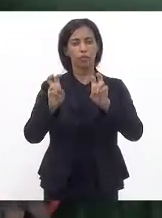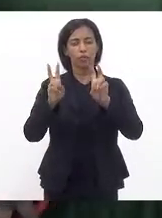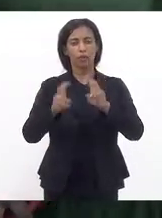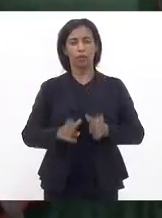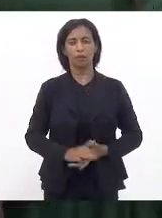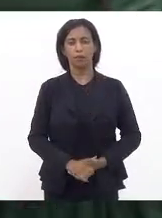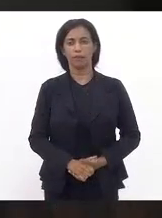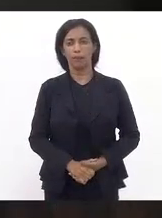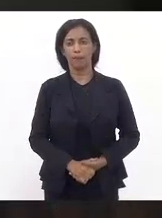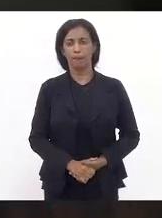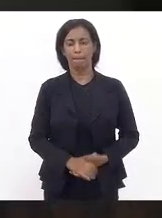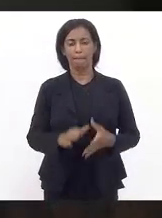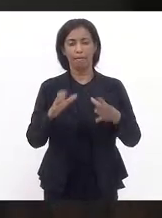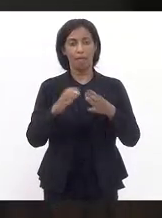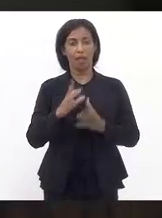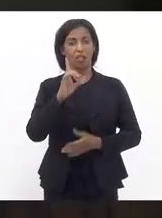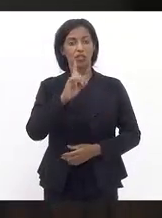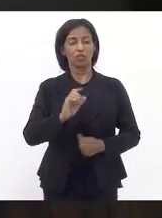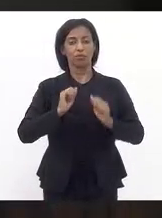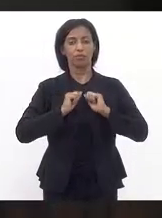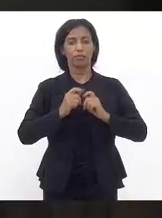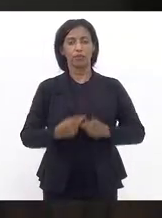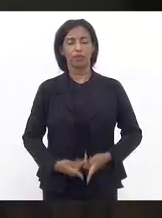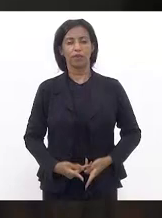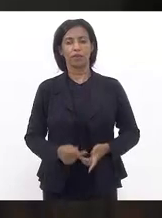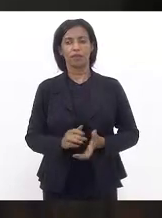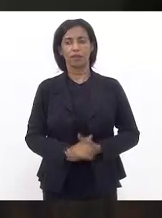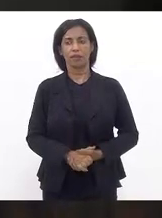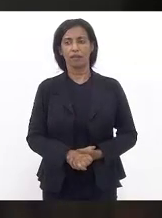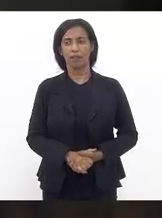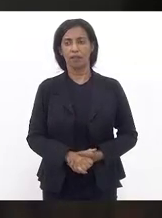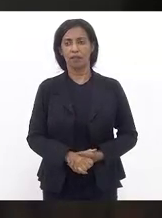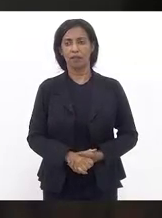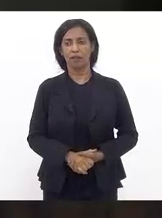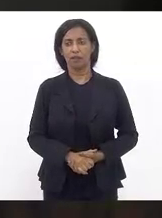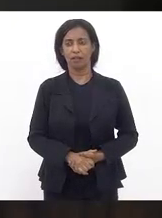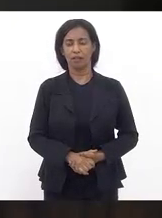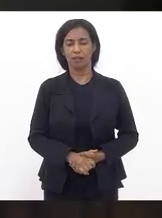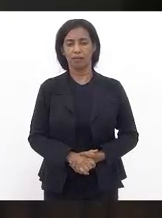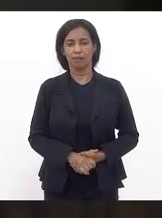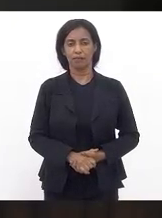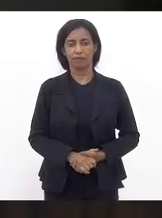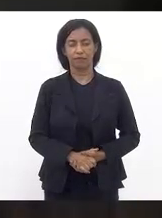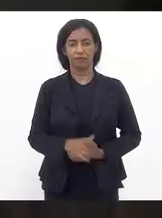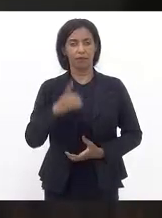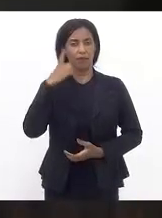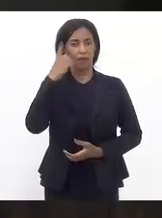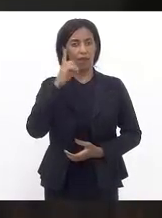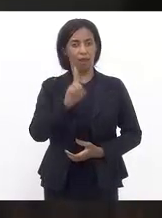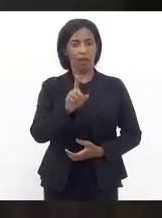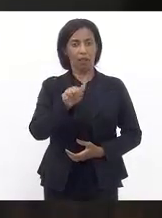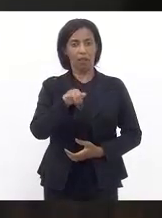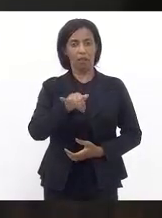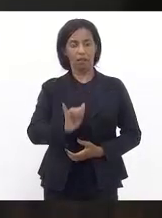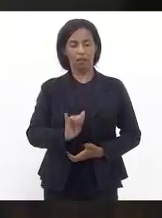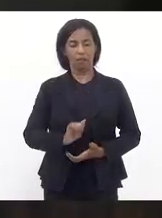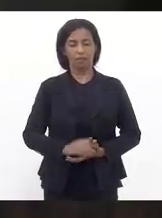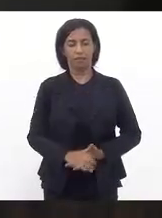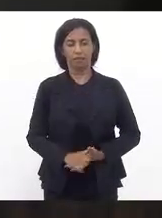obrigado pela comissão de defesa dos direitos humanos e cidadania Deputado a Dani Monteiro